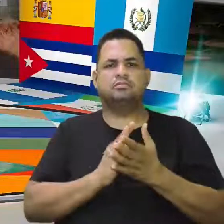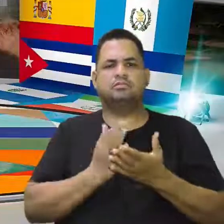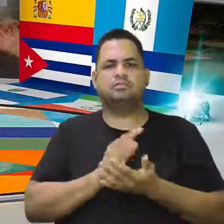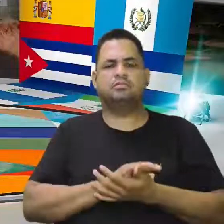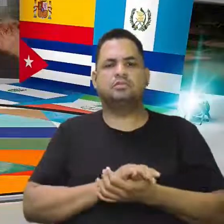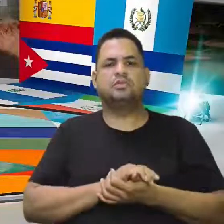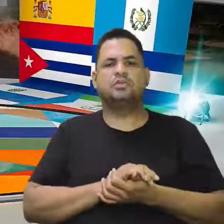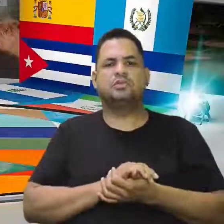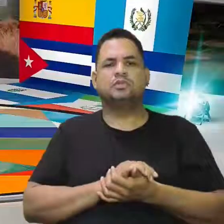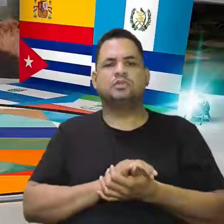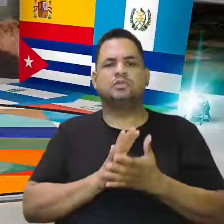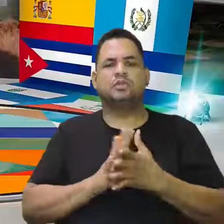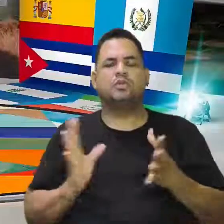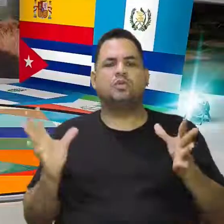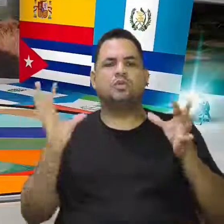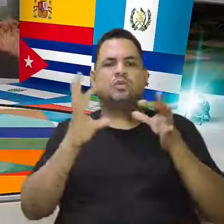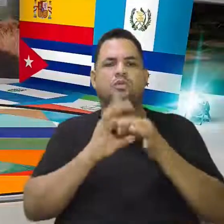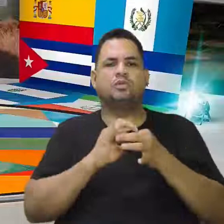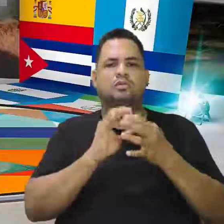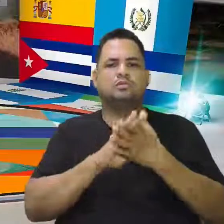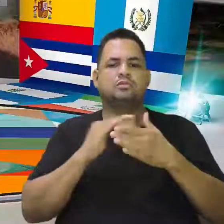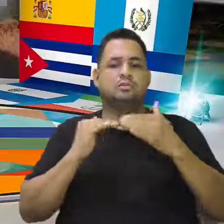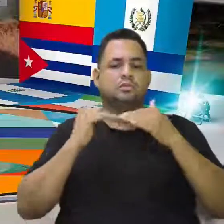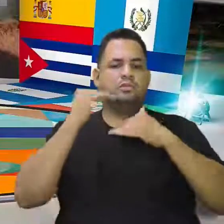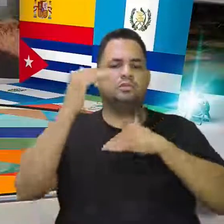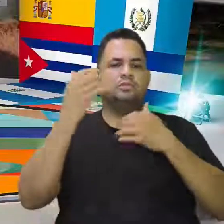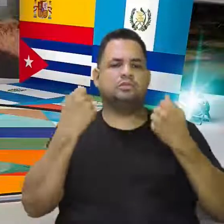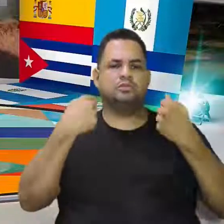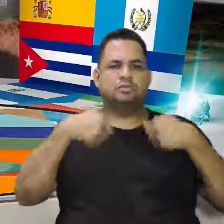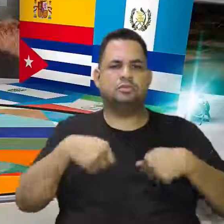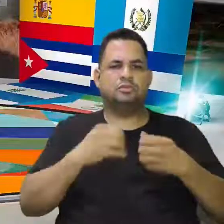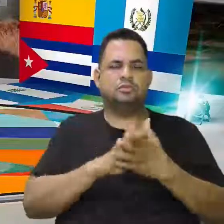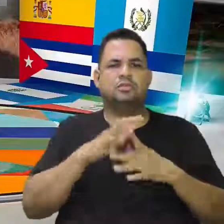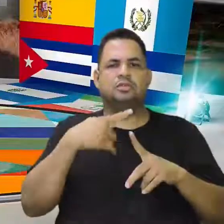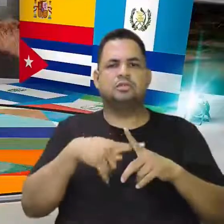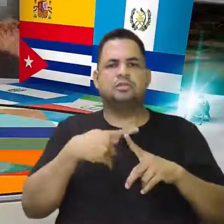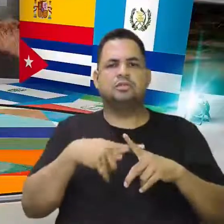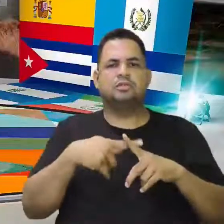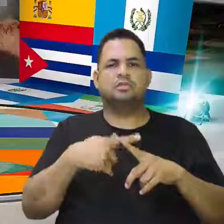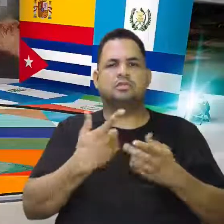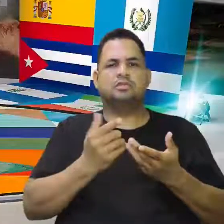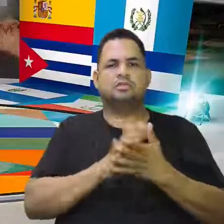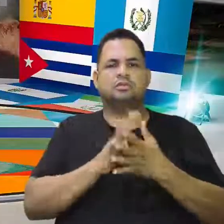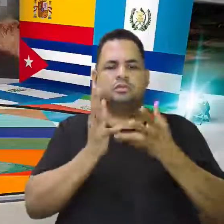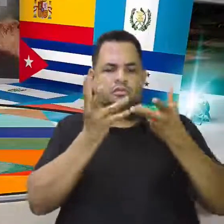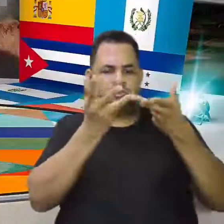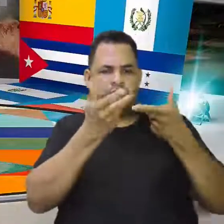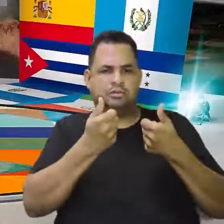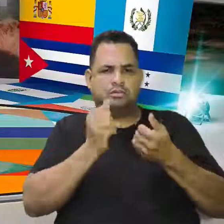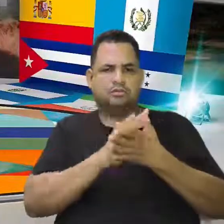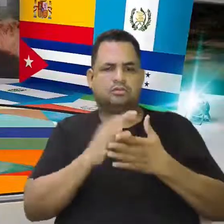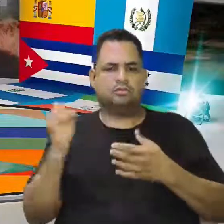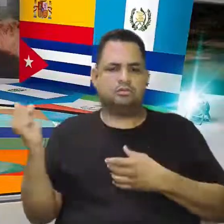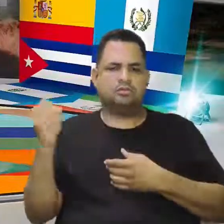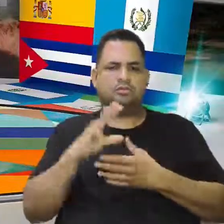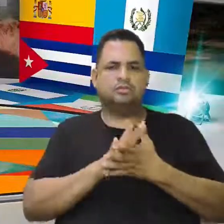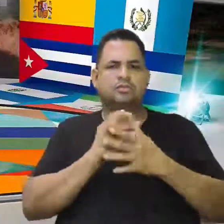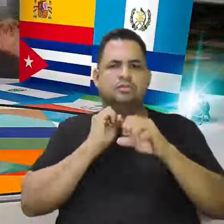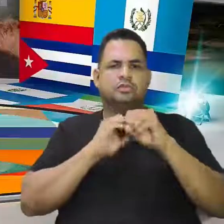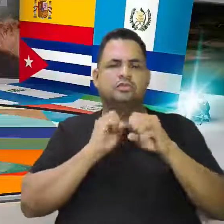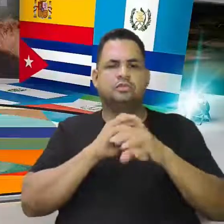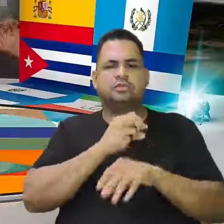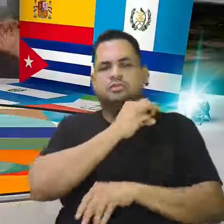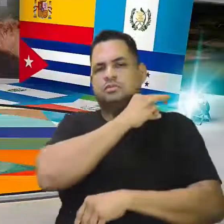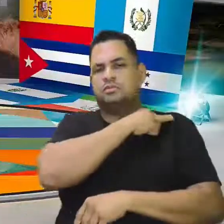o contextuar além das possibilidades. Por quê? É uma das habilidades do novo ensino médio.